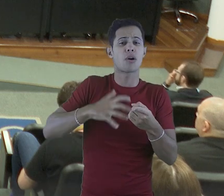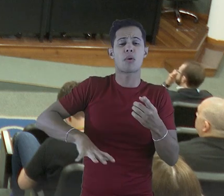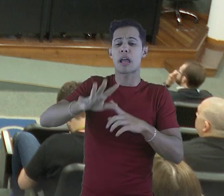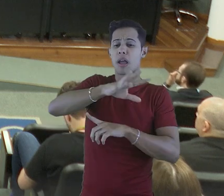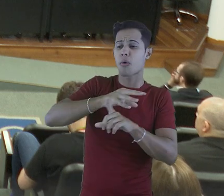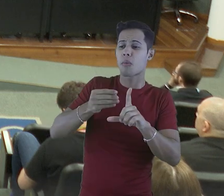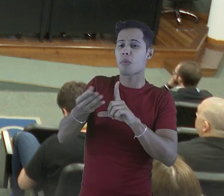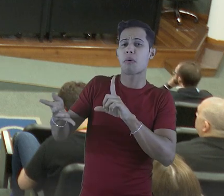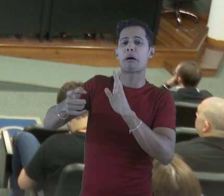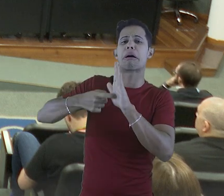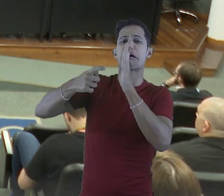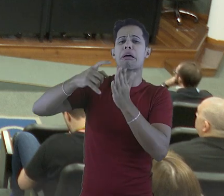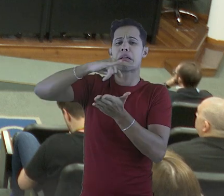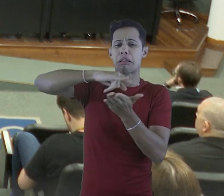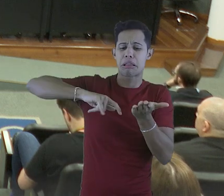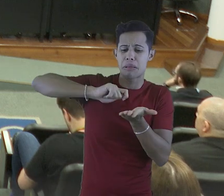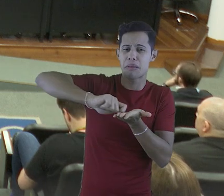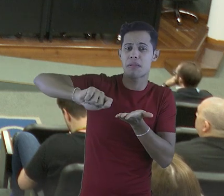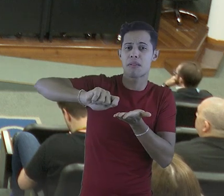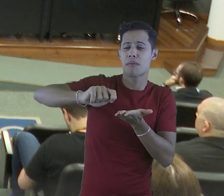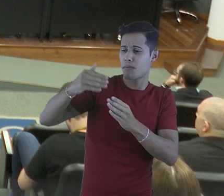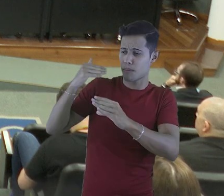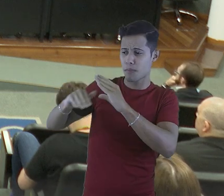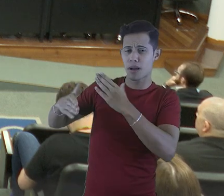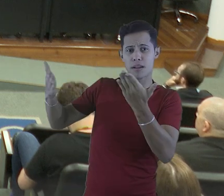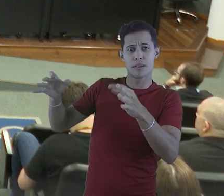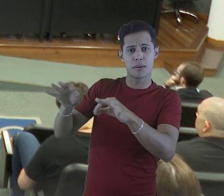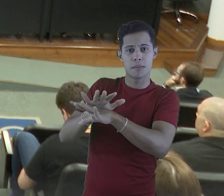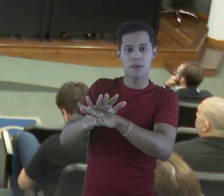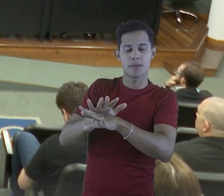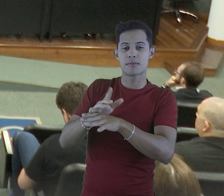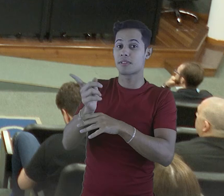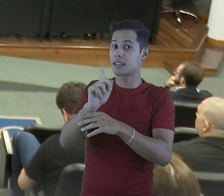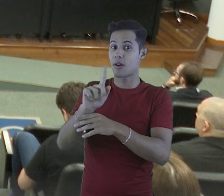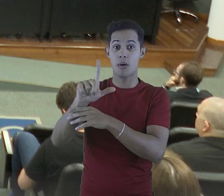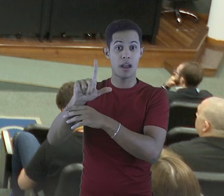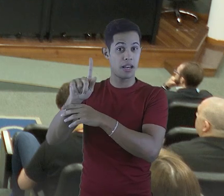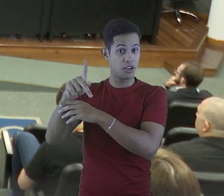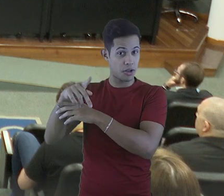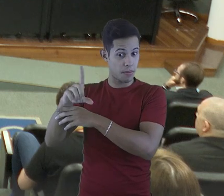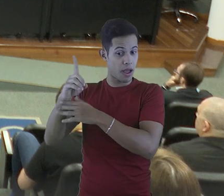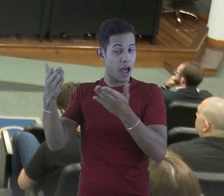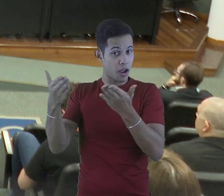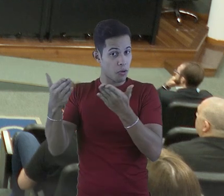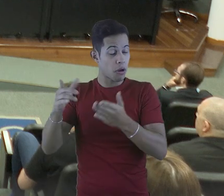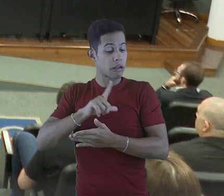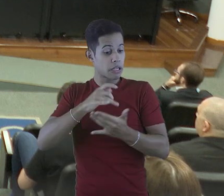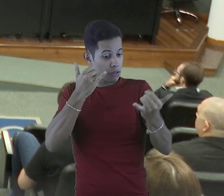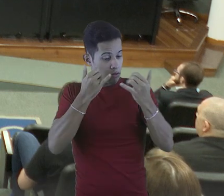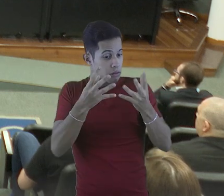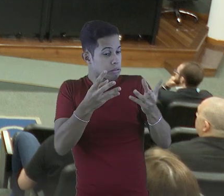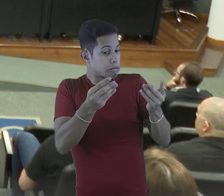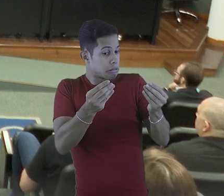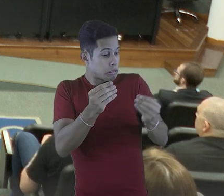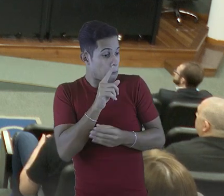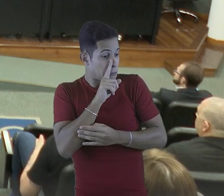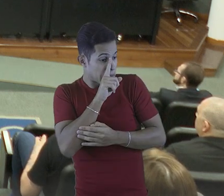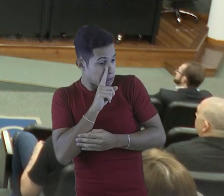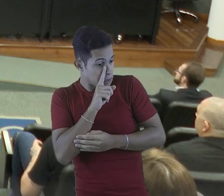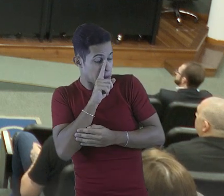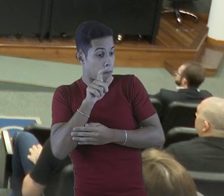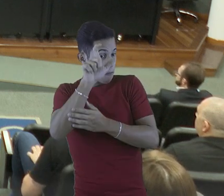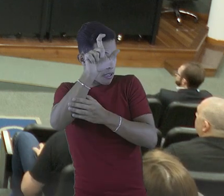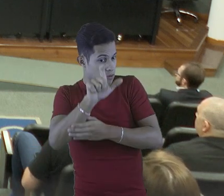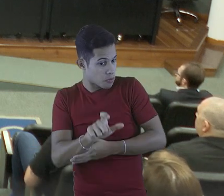pra que eu vou assinar um termo de compartilhamento sempre foi feito assim manda não não é que não é manda depois da LGPD são dados sensíveis de pessoas